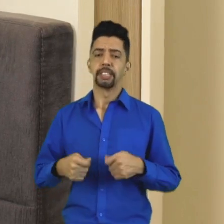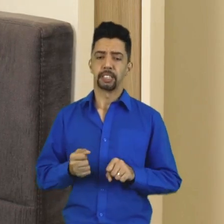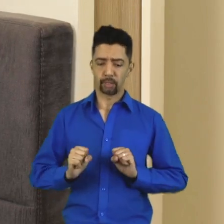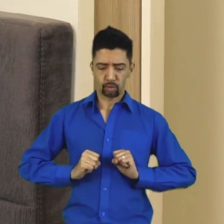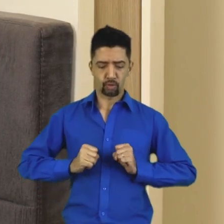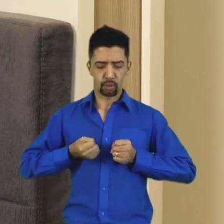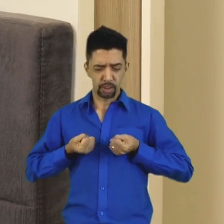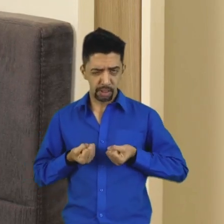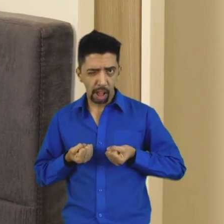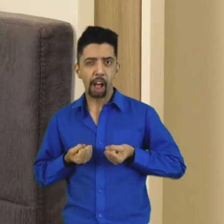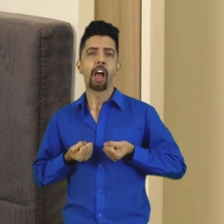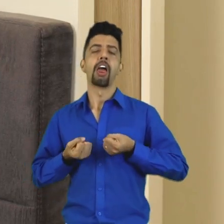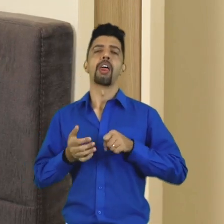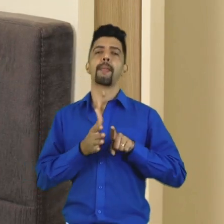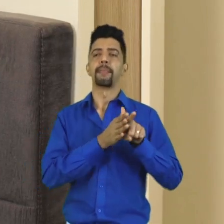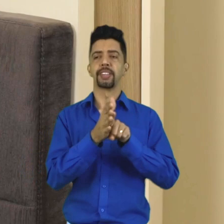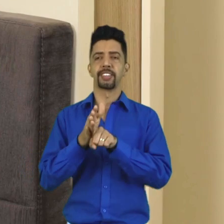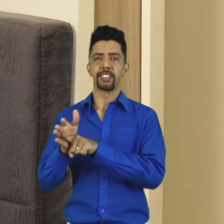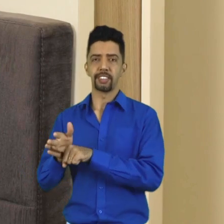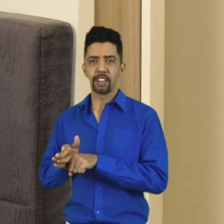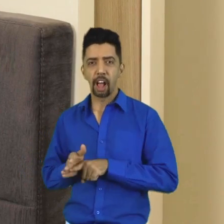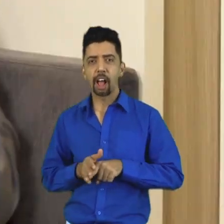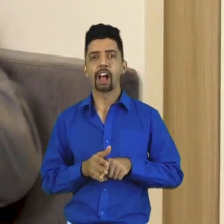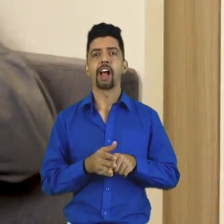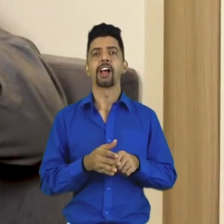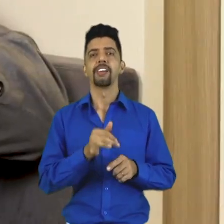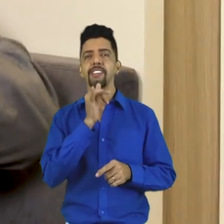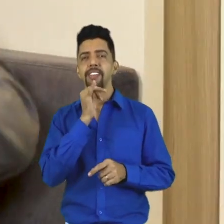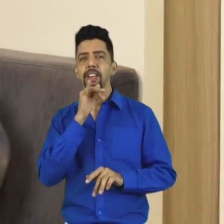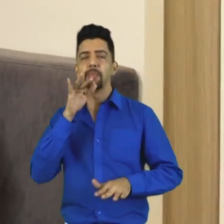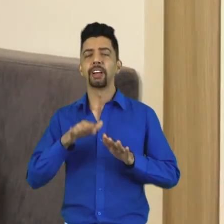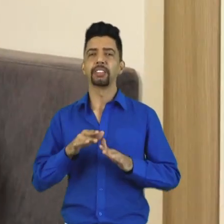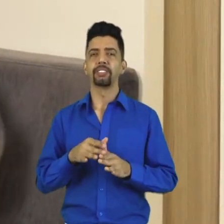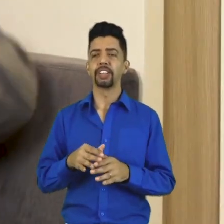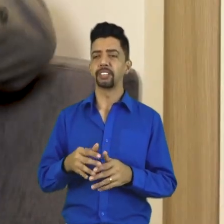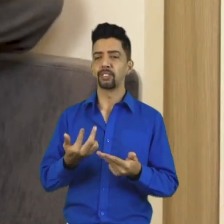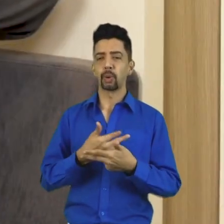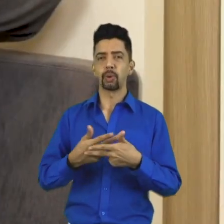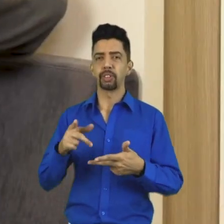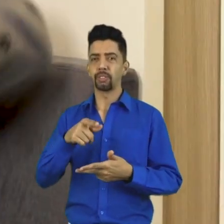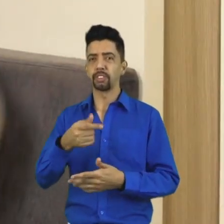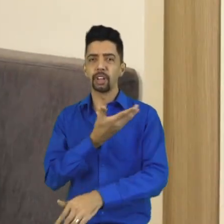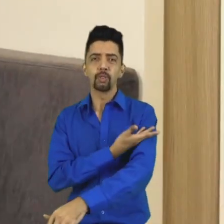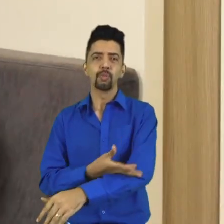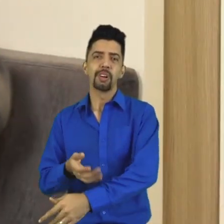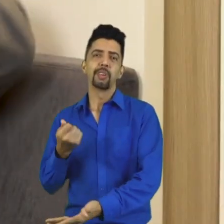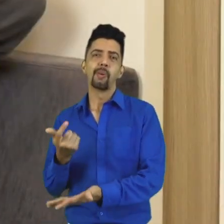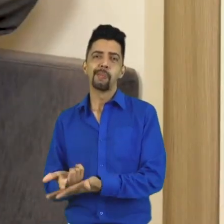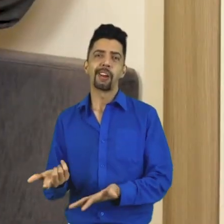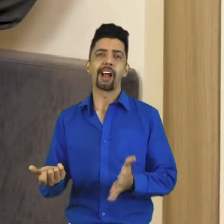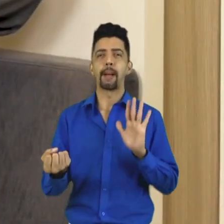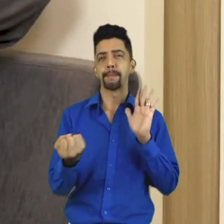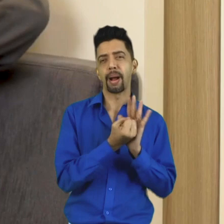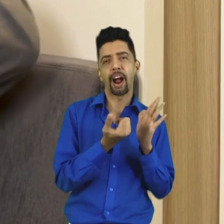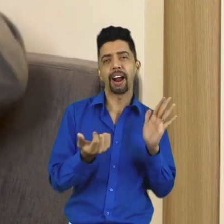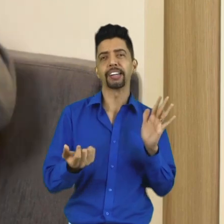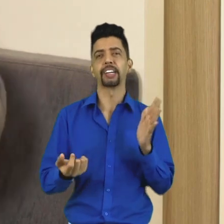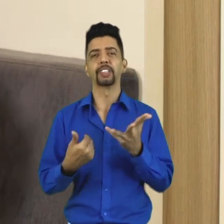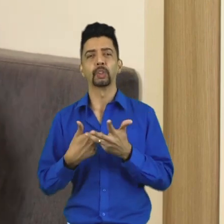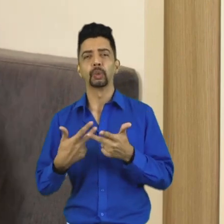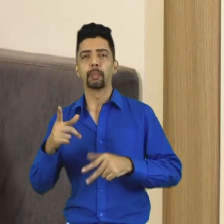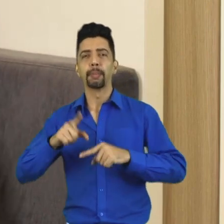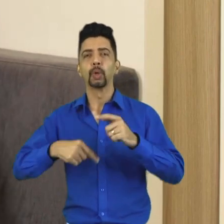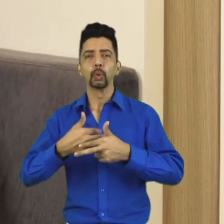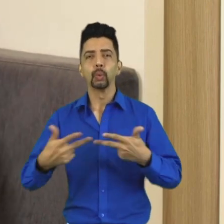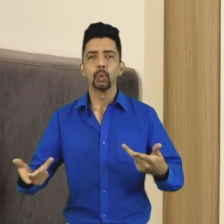ser equivalentes ao que eu ganho hoje. Trocas de marcas, trocas de mercado, ter tempo para fazer uma